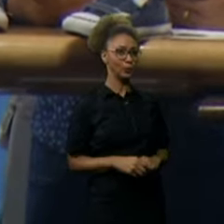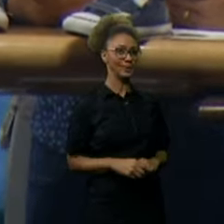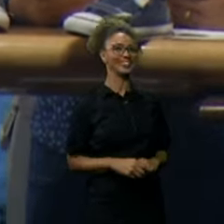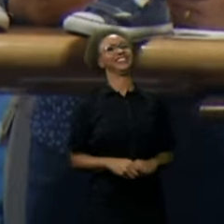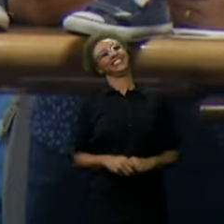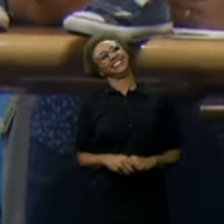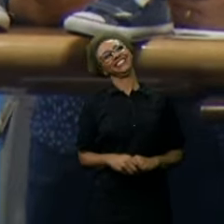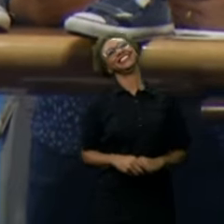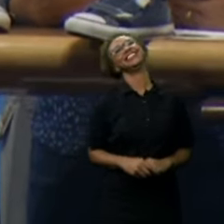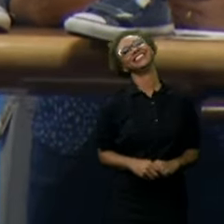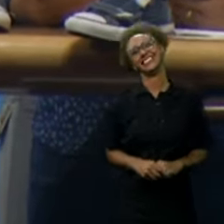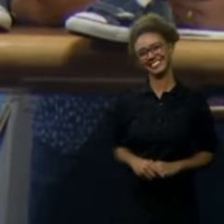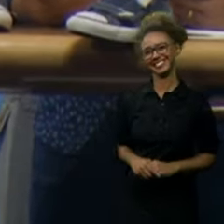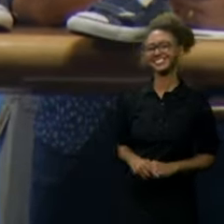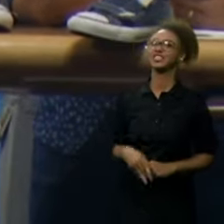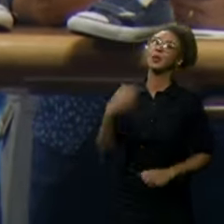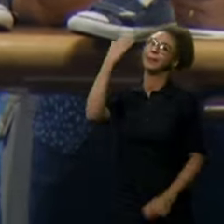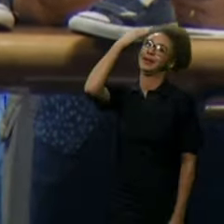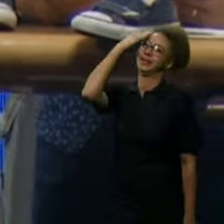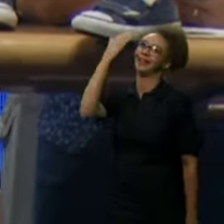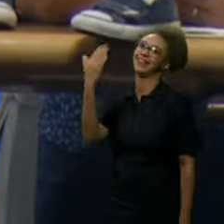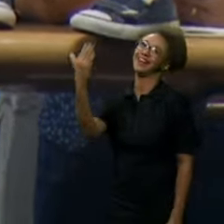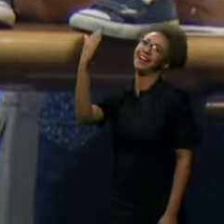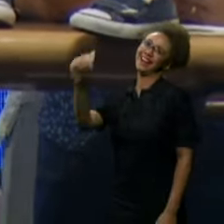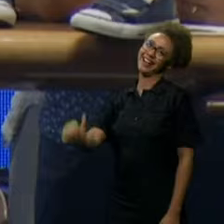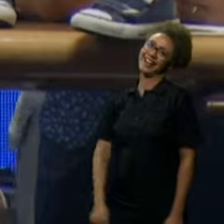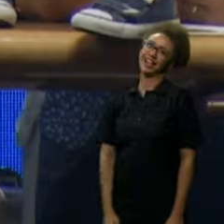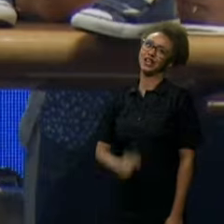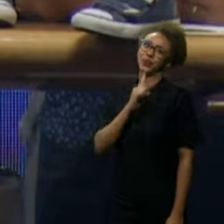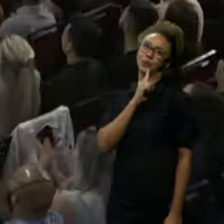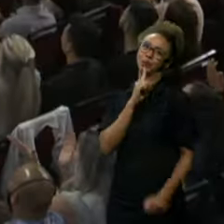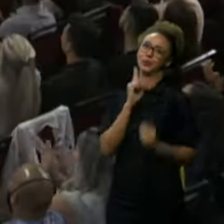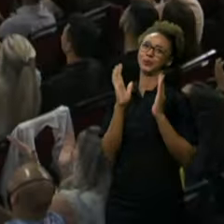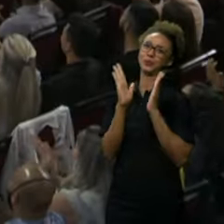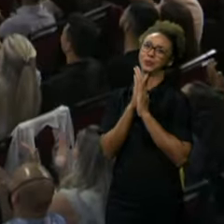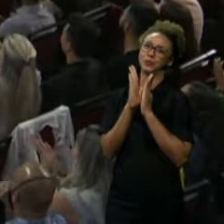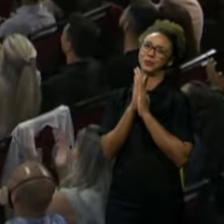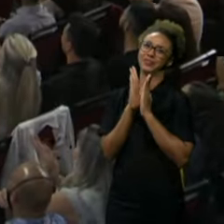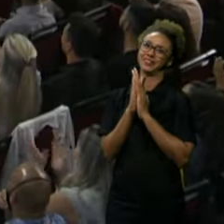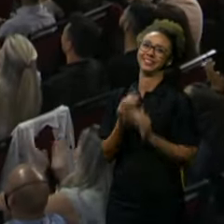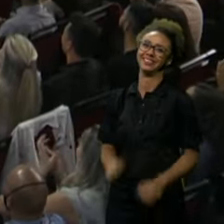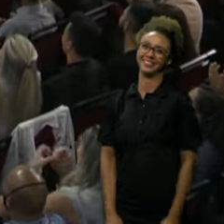obrigado obrigado pela aniversário